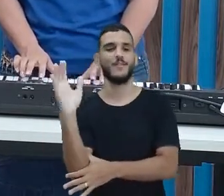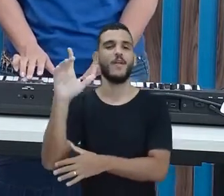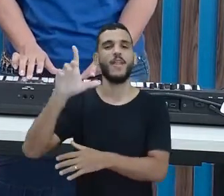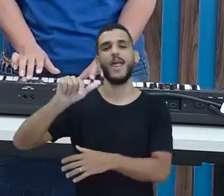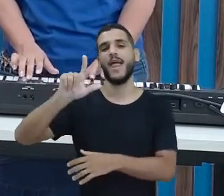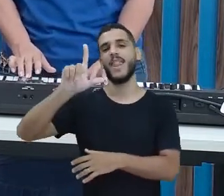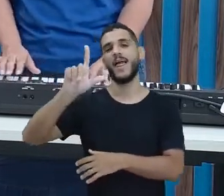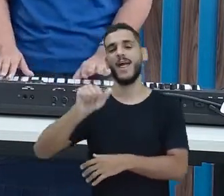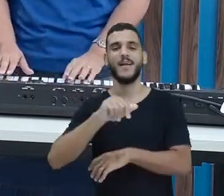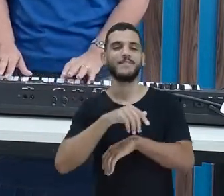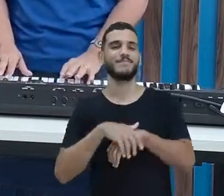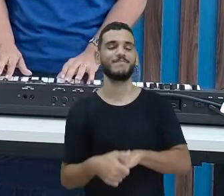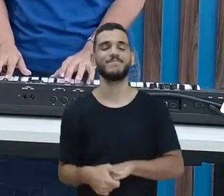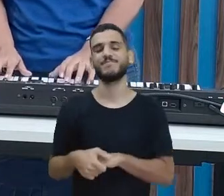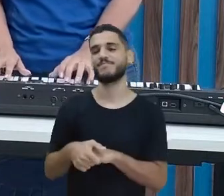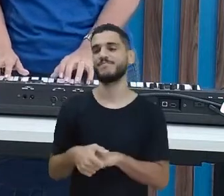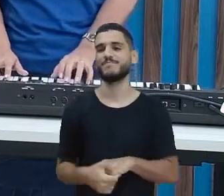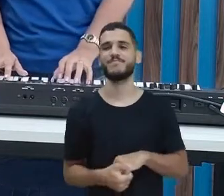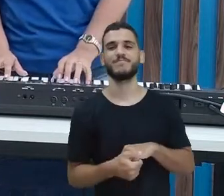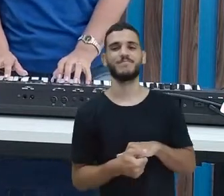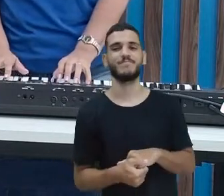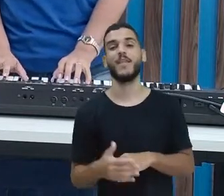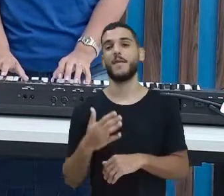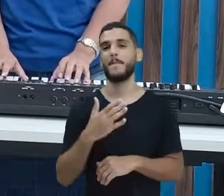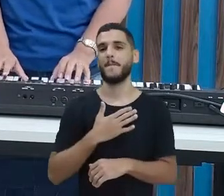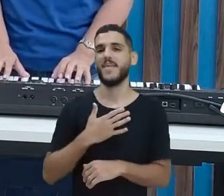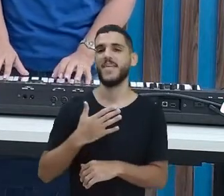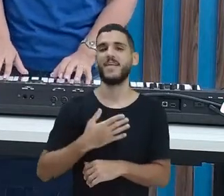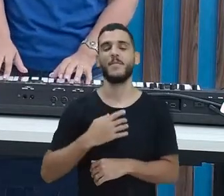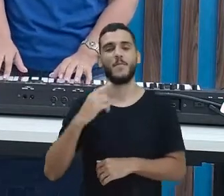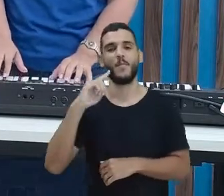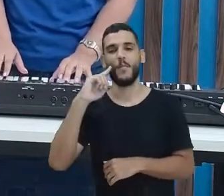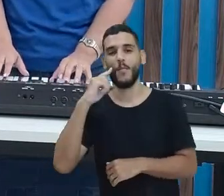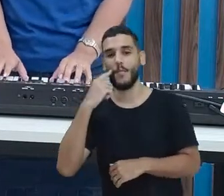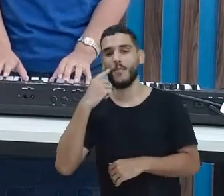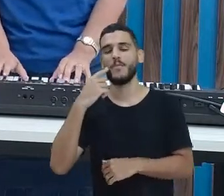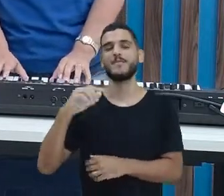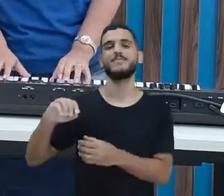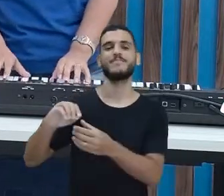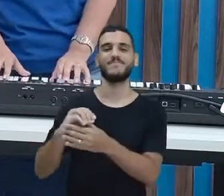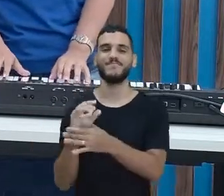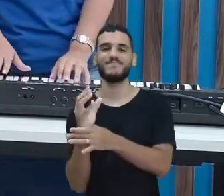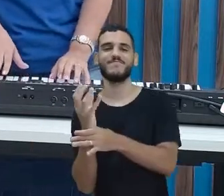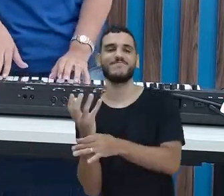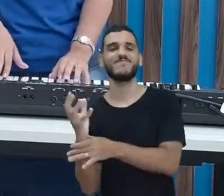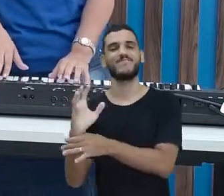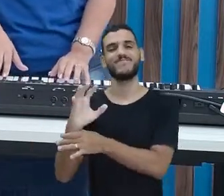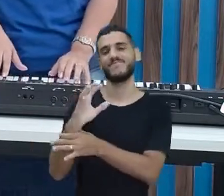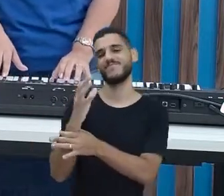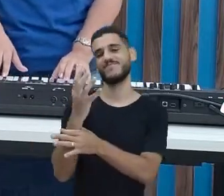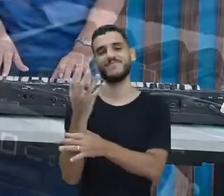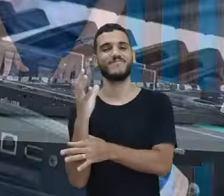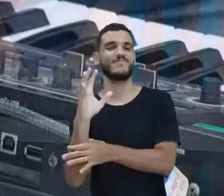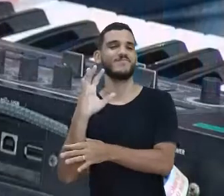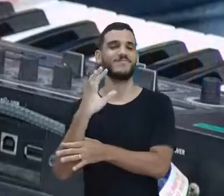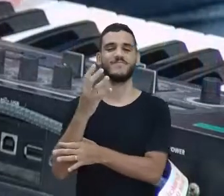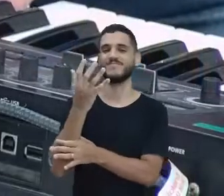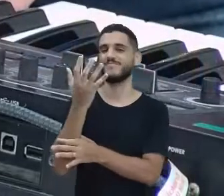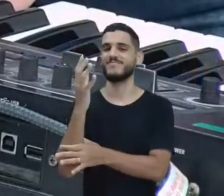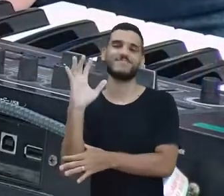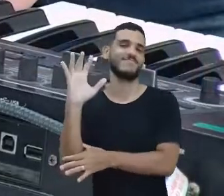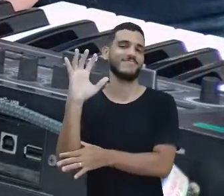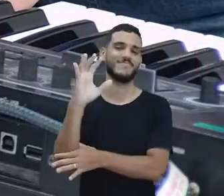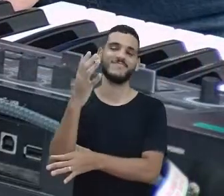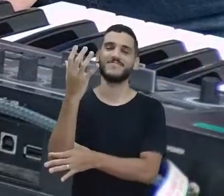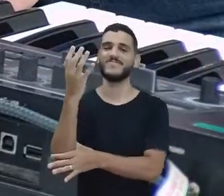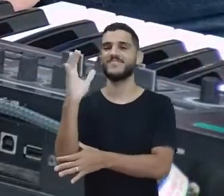vez xindolalá. Meu limão, meu limoeiro, meu